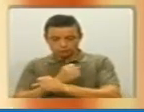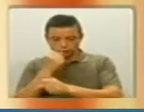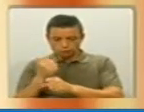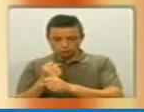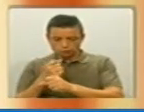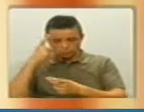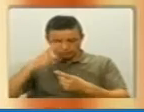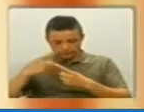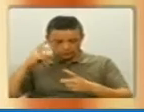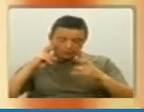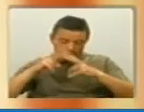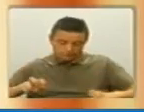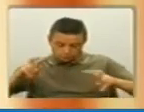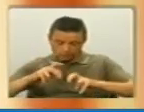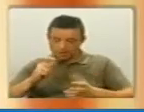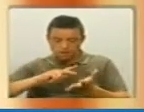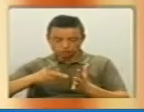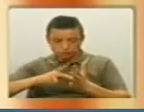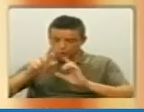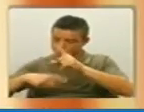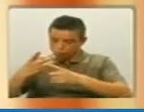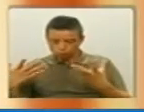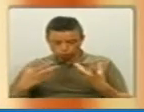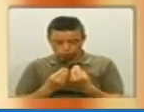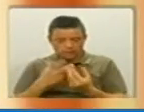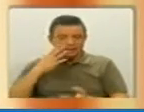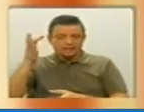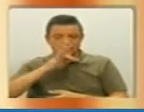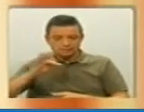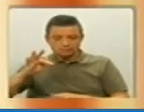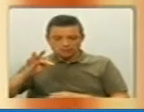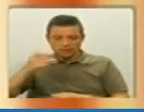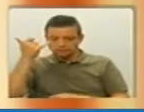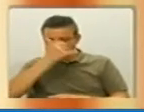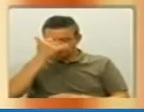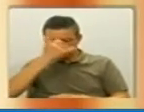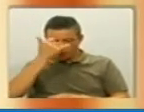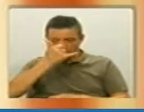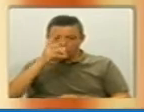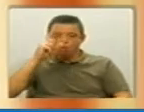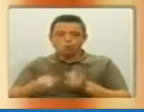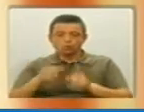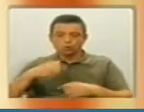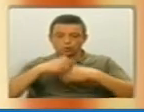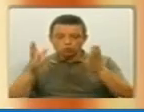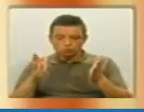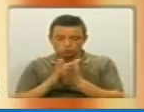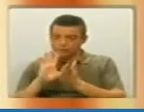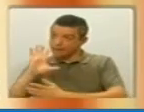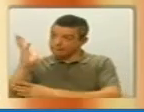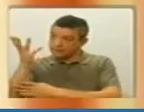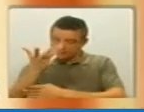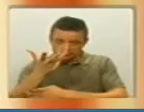deste investigador, deste engenheiro, juntamente com outros, era tentar, no fundo, simular o que seria todo o ambiente que